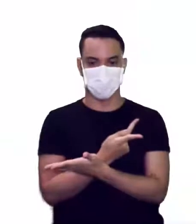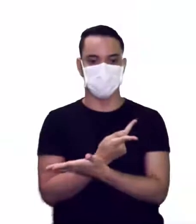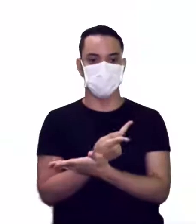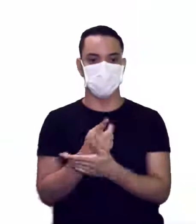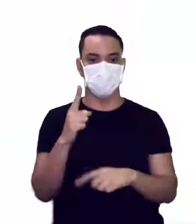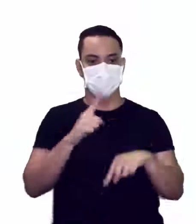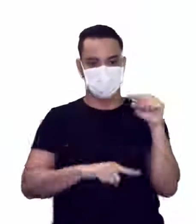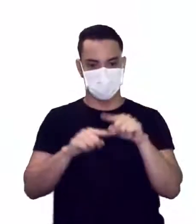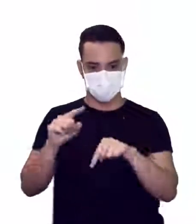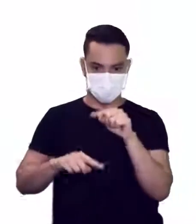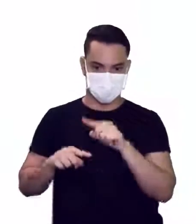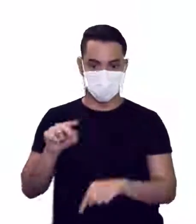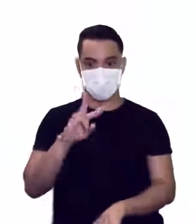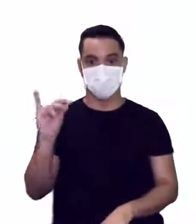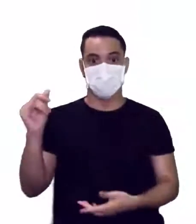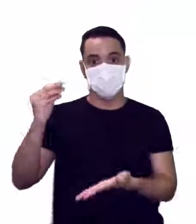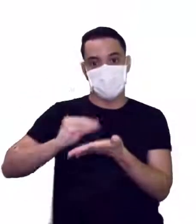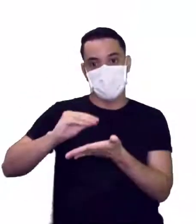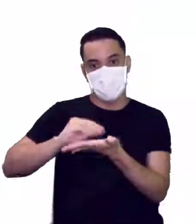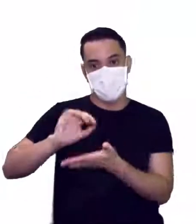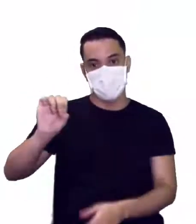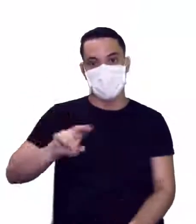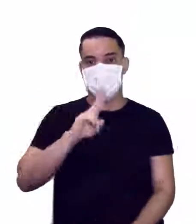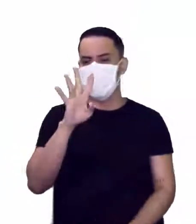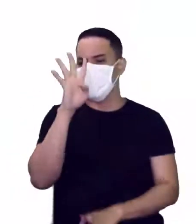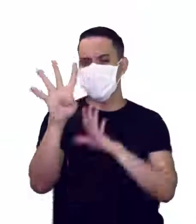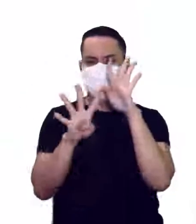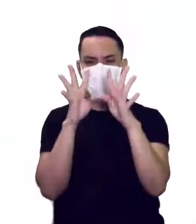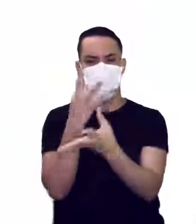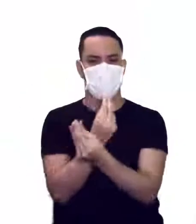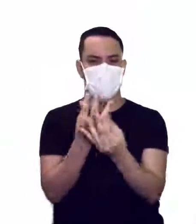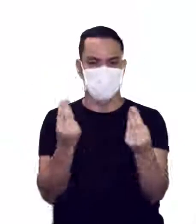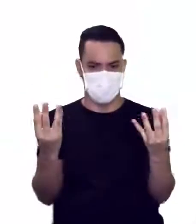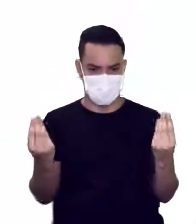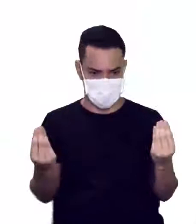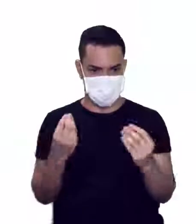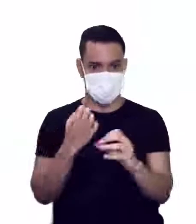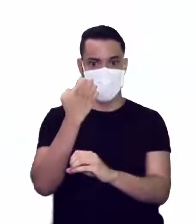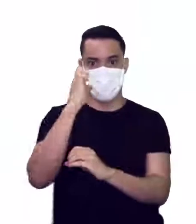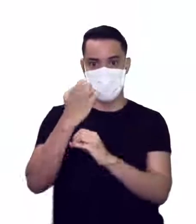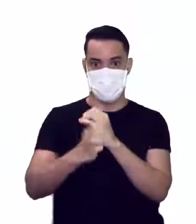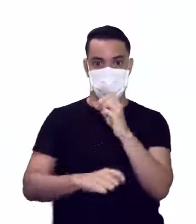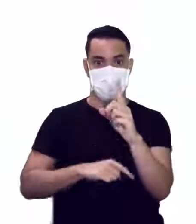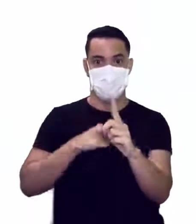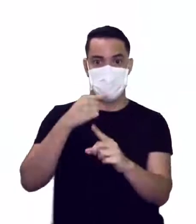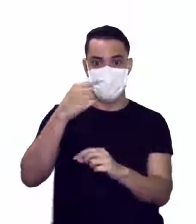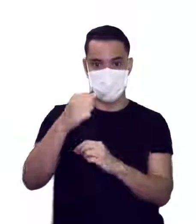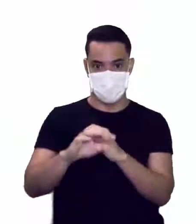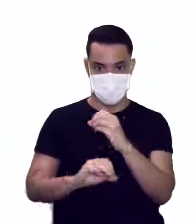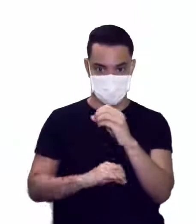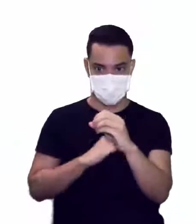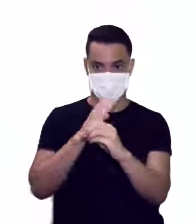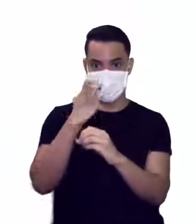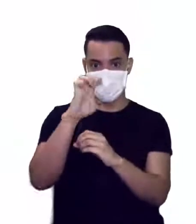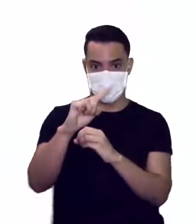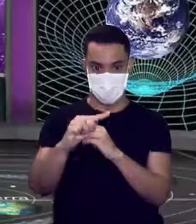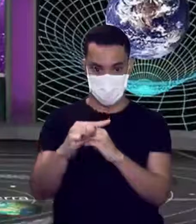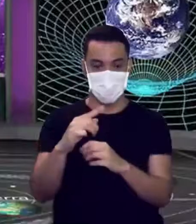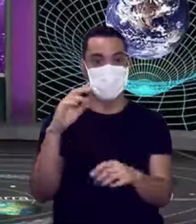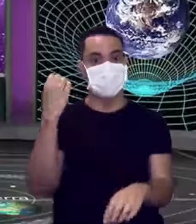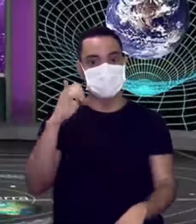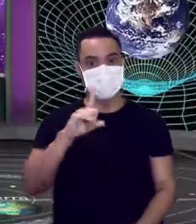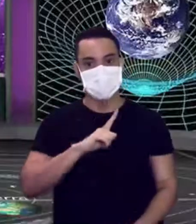vai ficar ou com falta ou com excesso de elétrons. Então, quando um corpo, ele tem lá 2